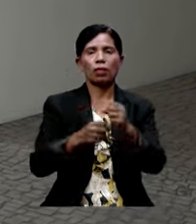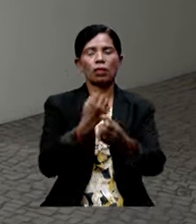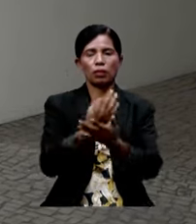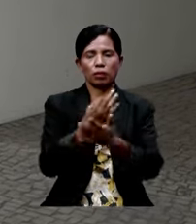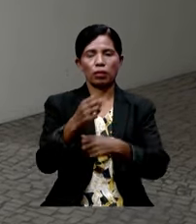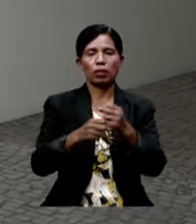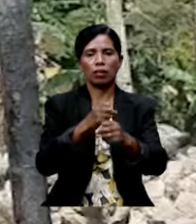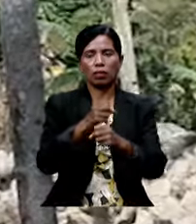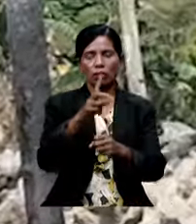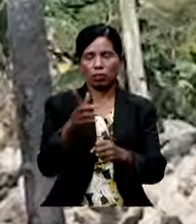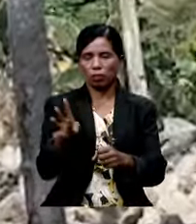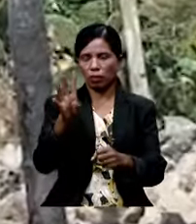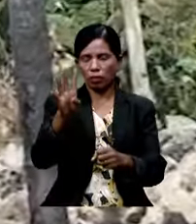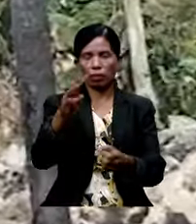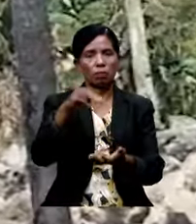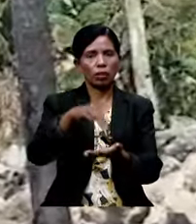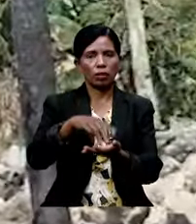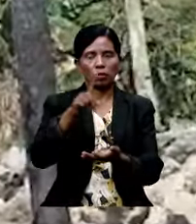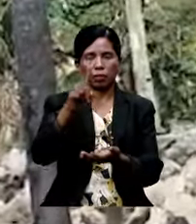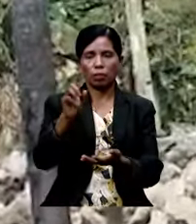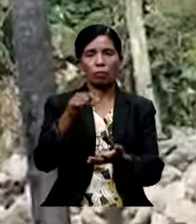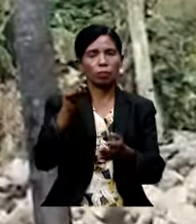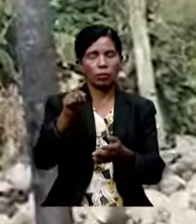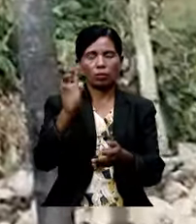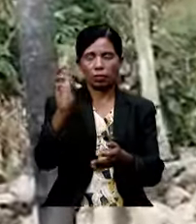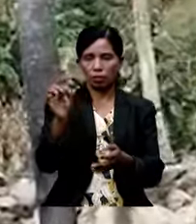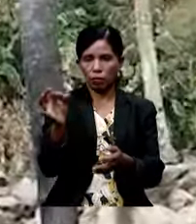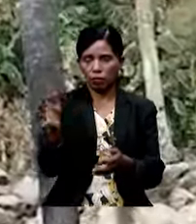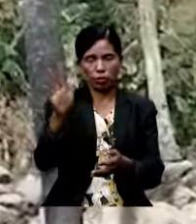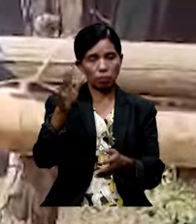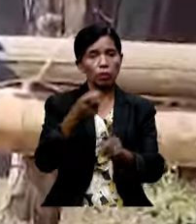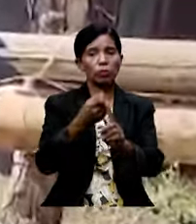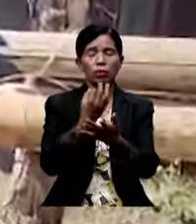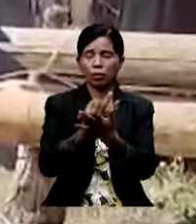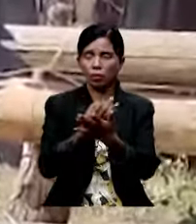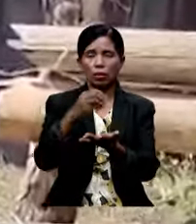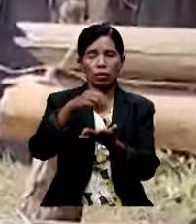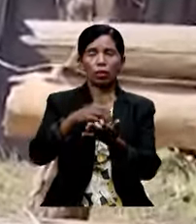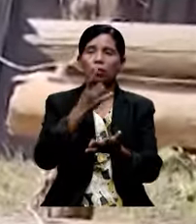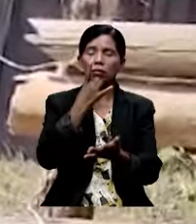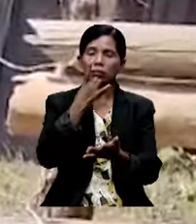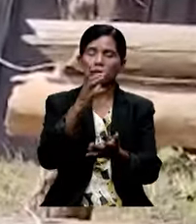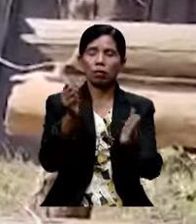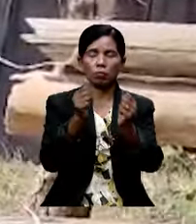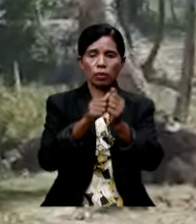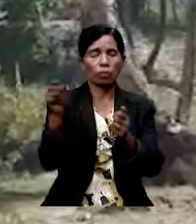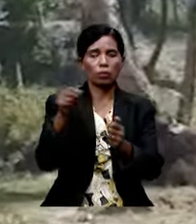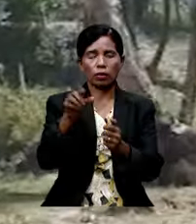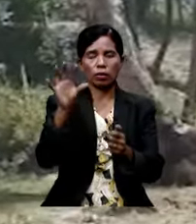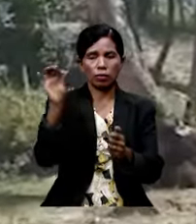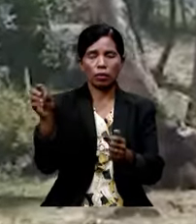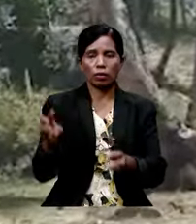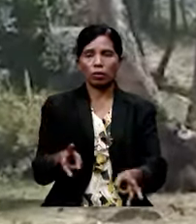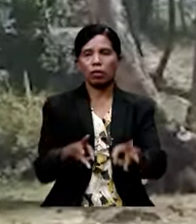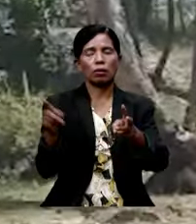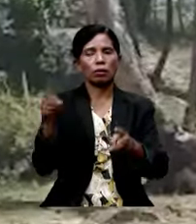resing hat hamutuk bilion ida pontu sian resin lima no husi total orçamento ne alokasaun eletricidade por cento sia estrada por cento